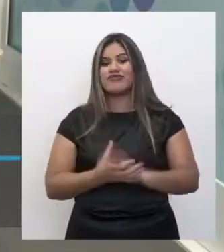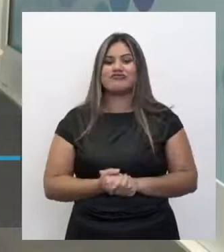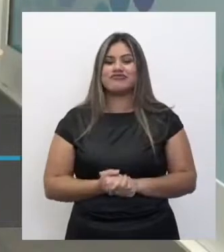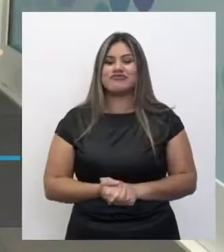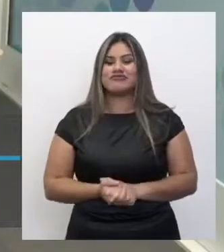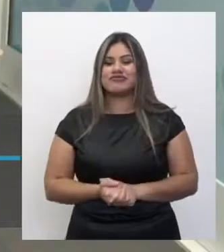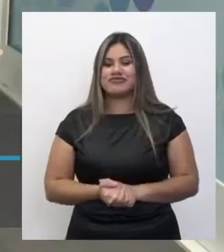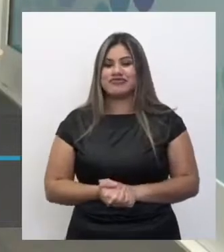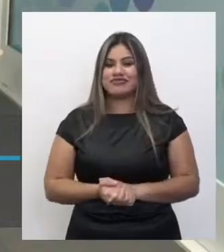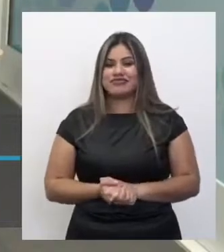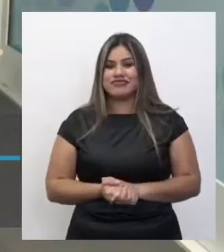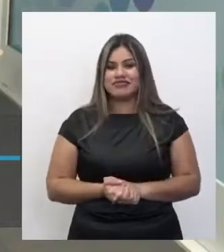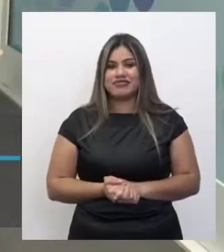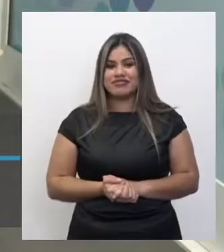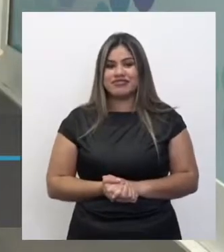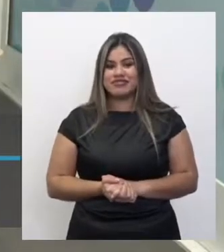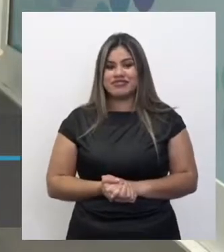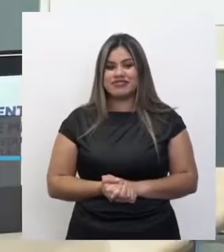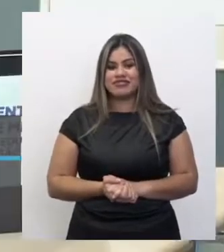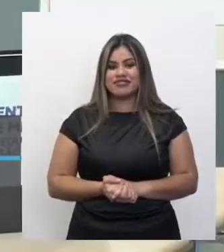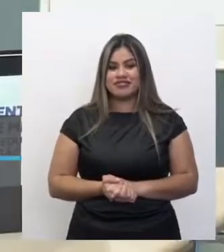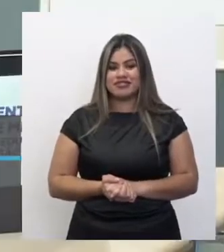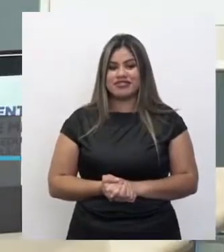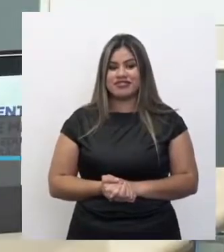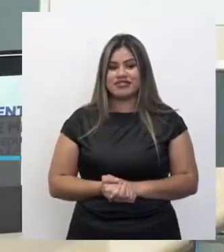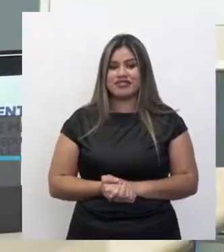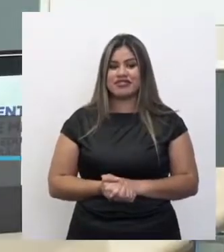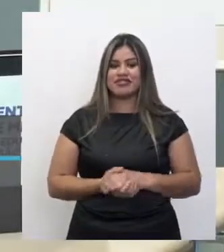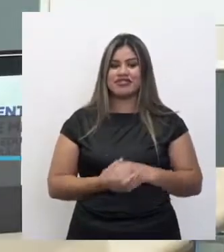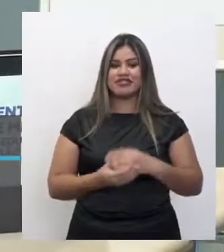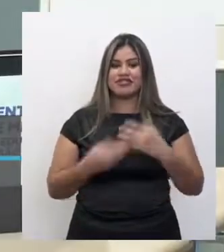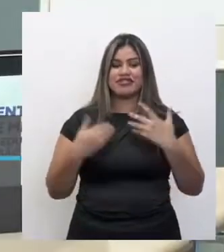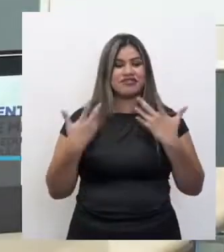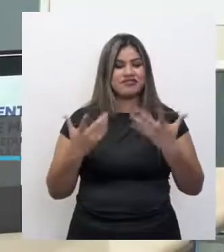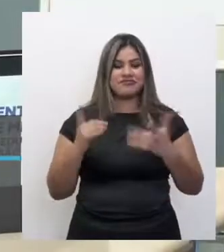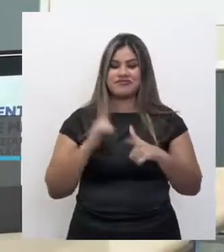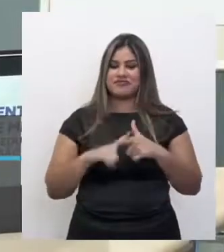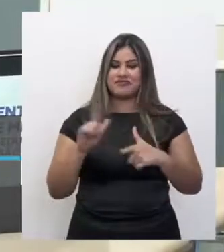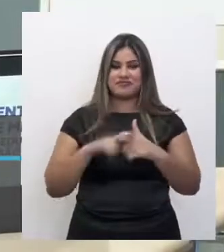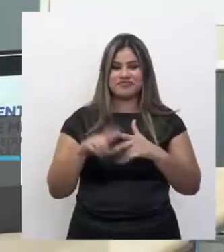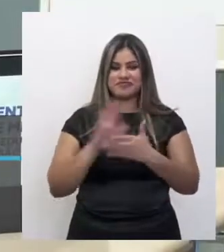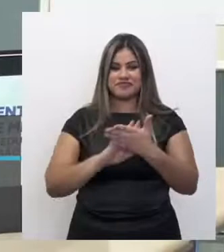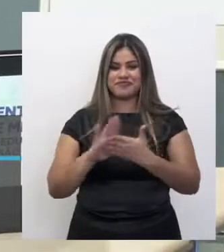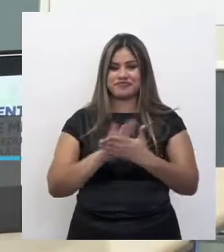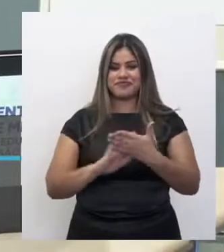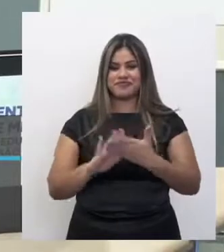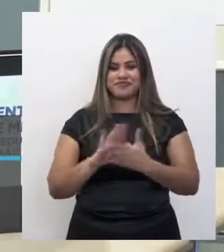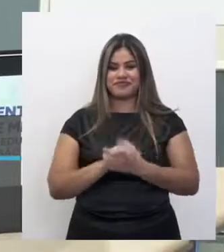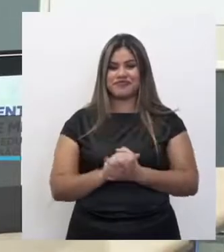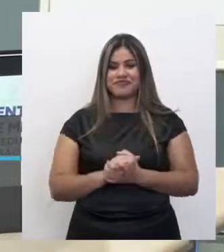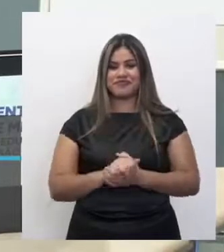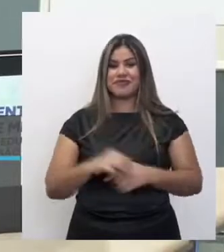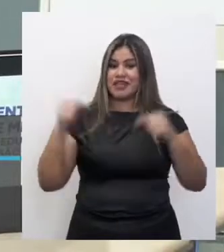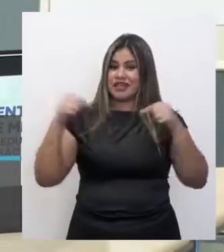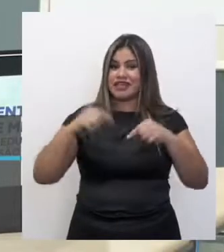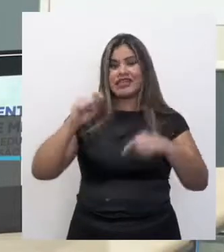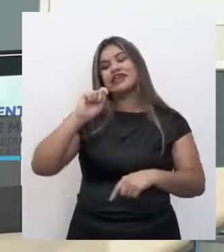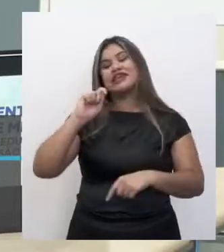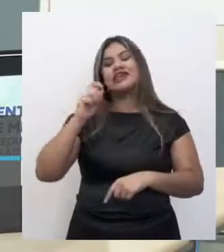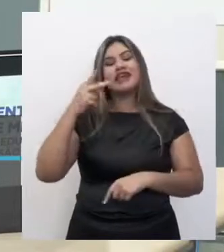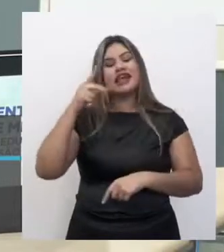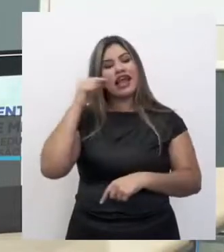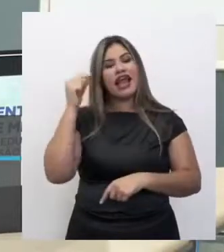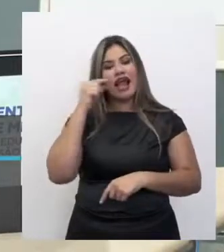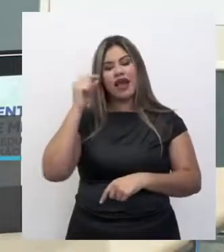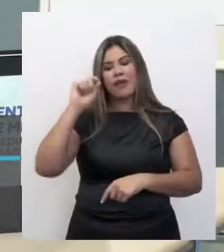tá? Então é complicado. No black cat here. No black cat. Sim, gatos negros aqui, por favor.